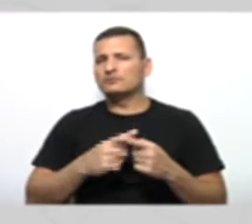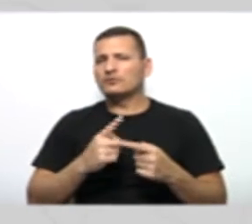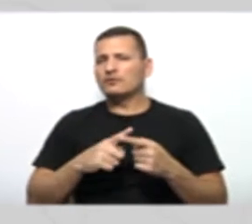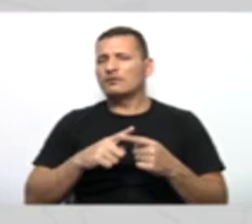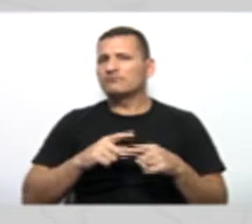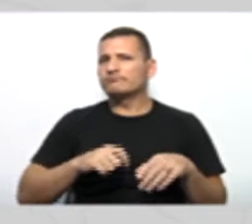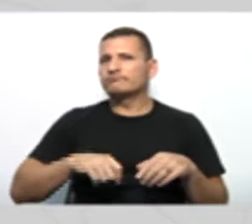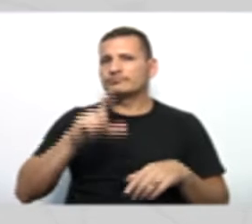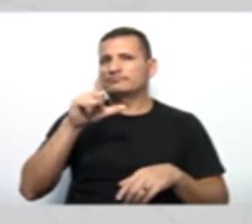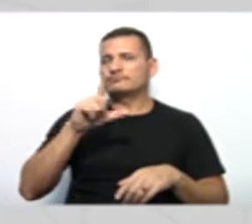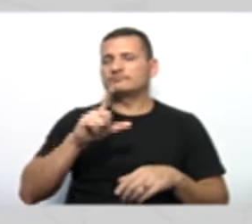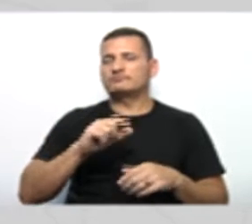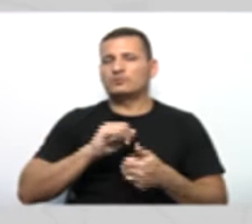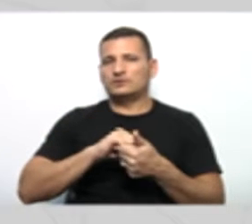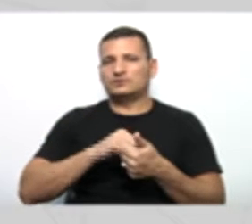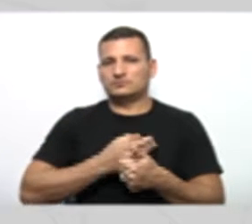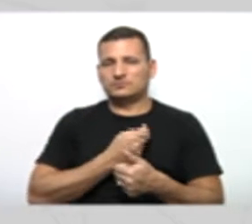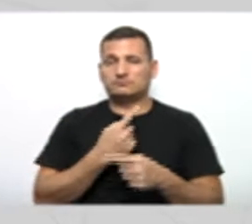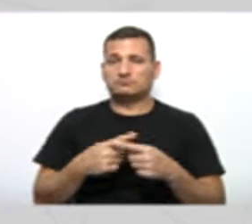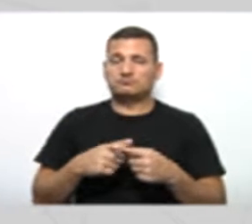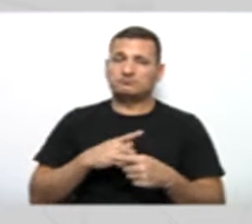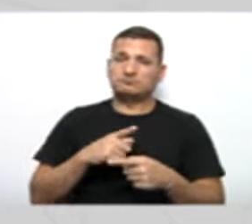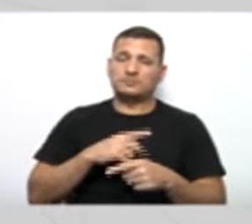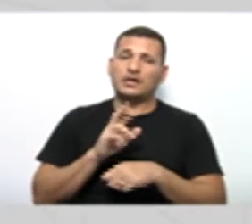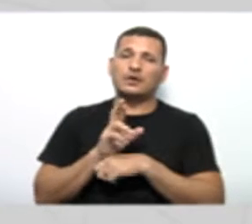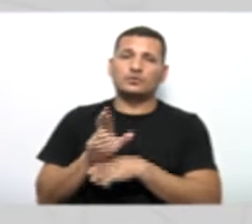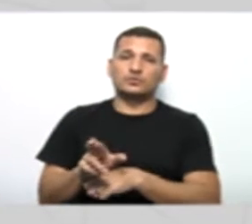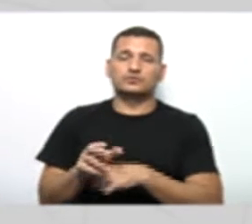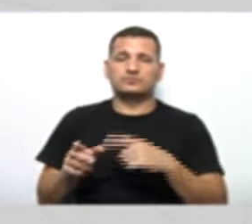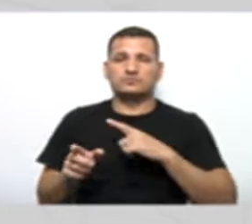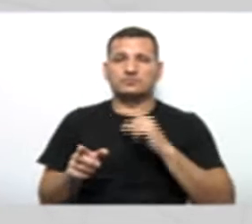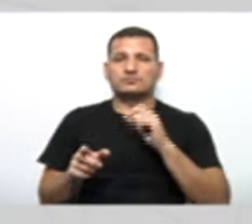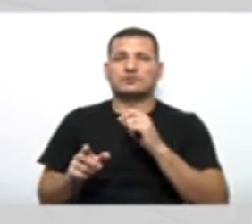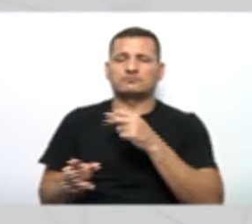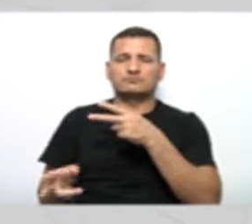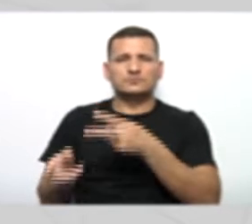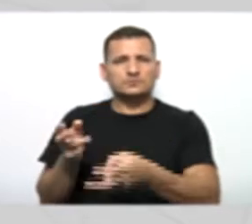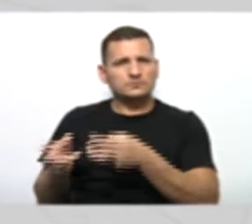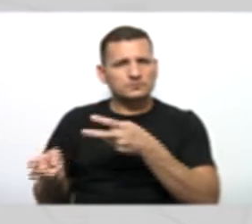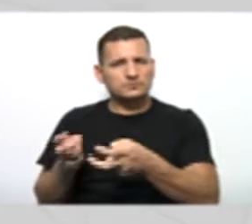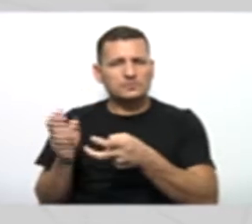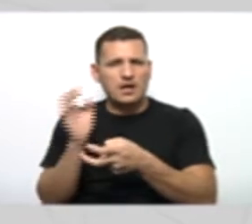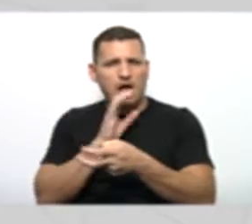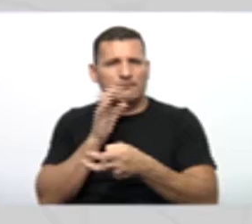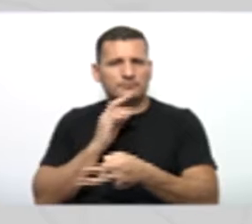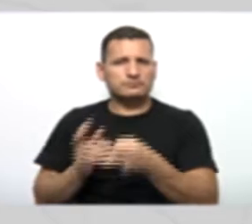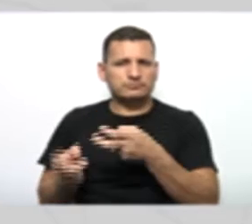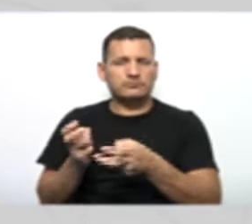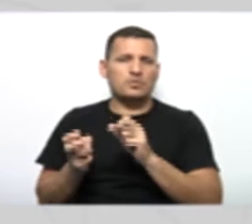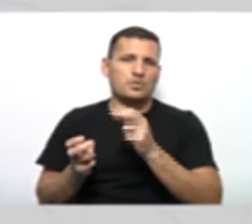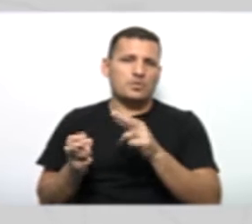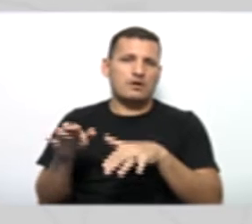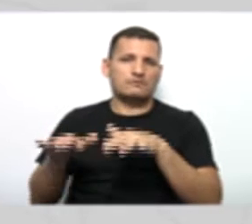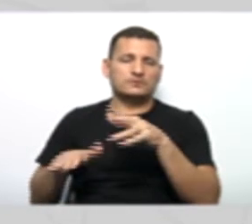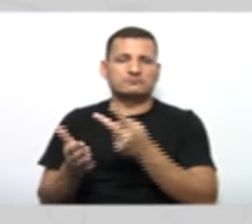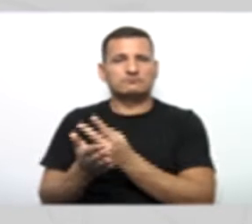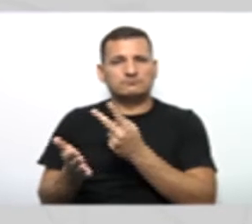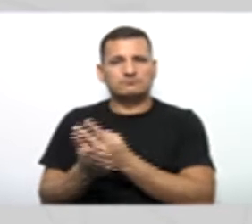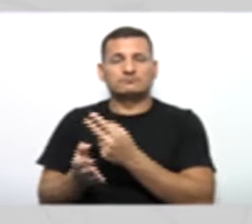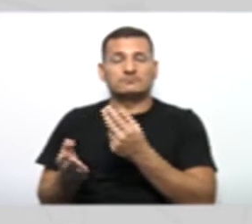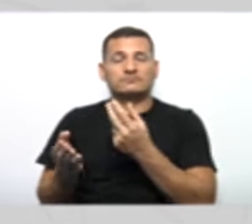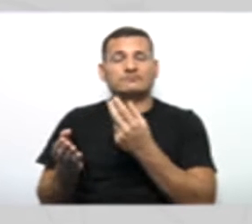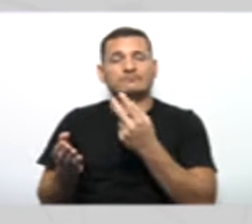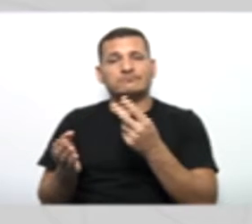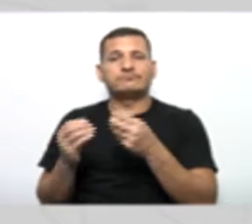por exemplo, madeira, minérios, que está sendo retirado muito rápido, até mesmo de uma forma inadequada, causando a